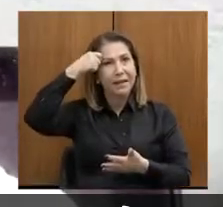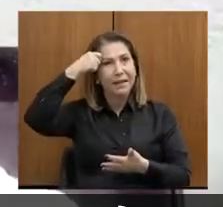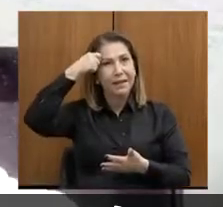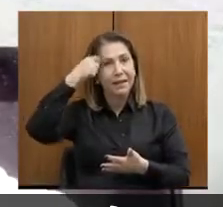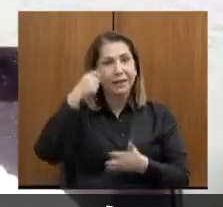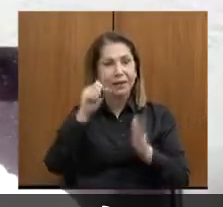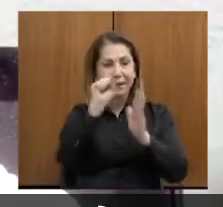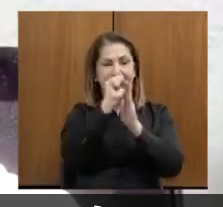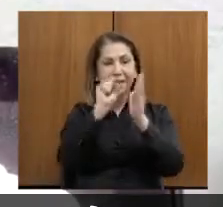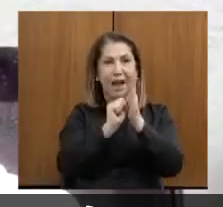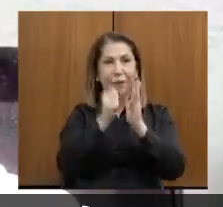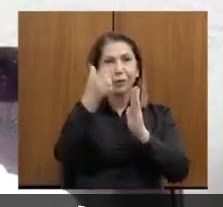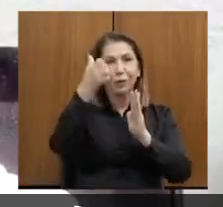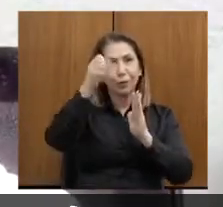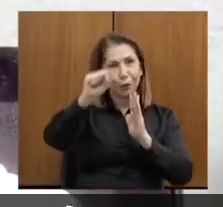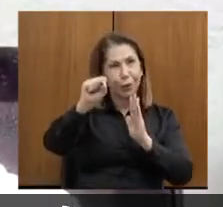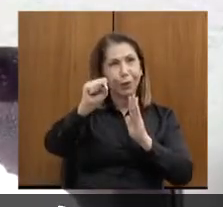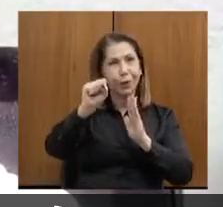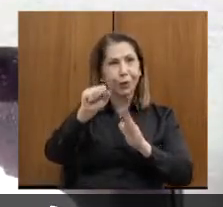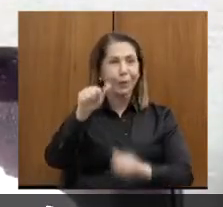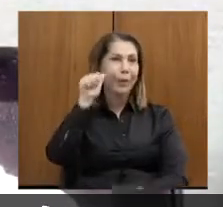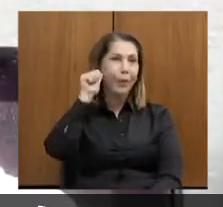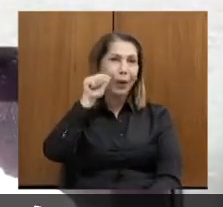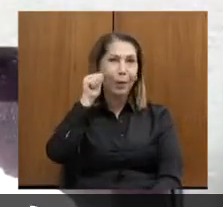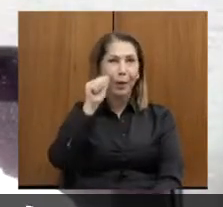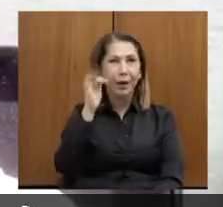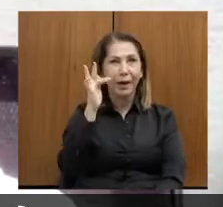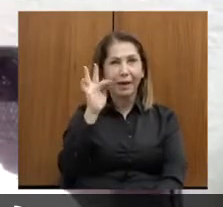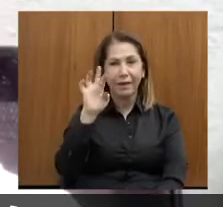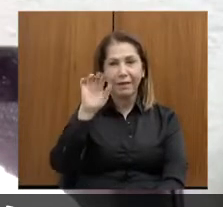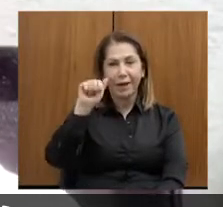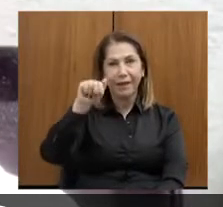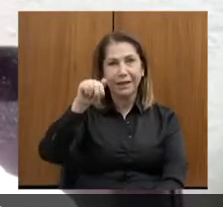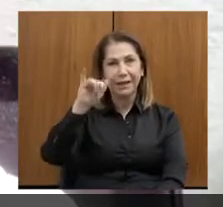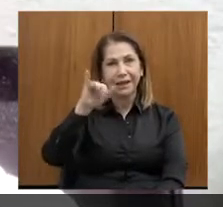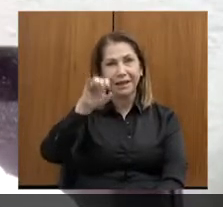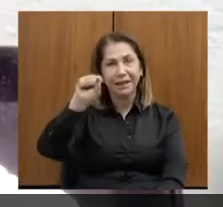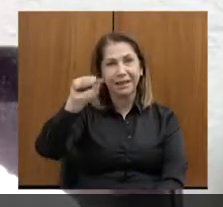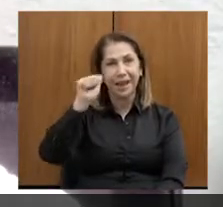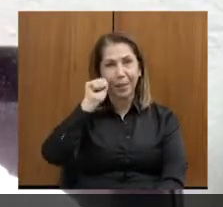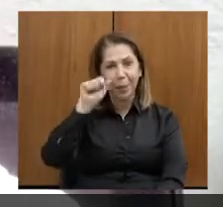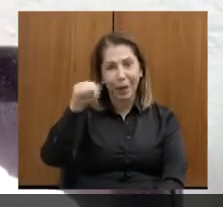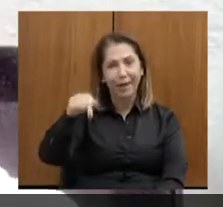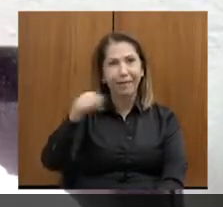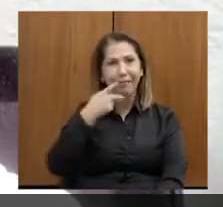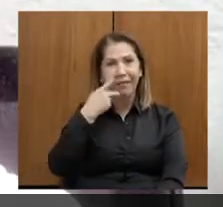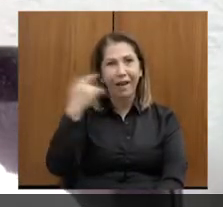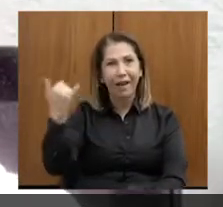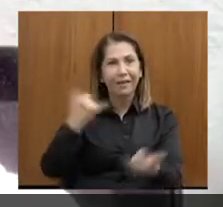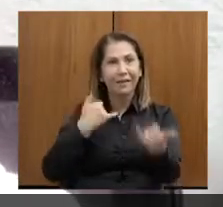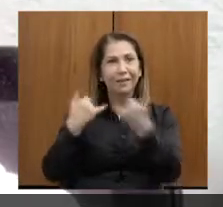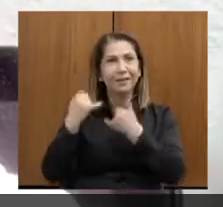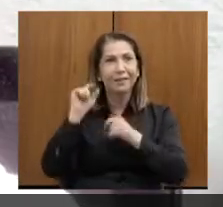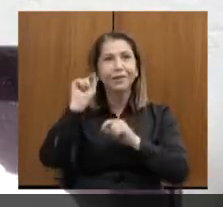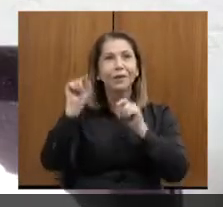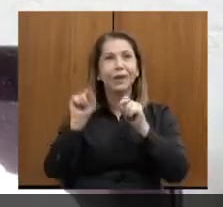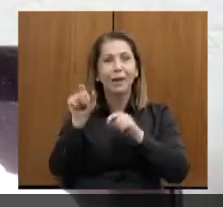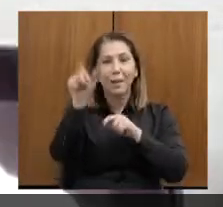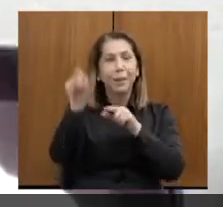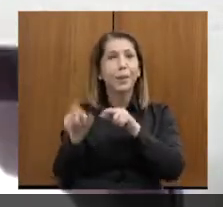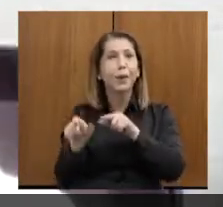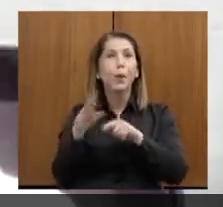século 18 E a Francisca segundo que essas Fontes inclusive nos contam ela era